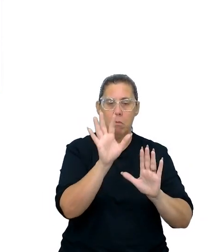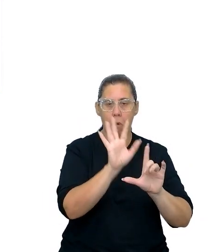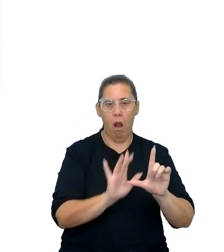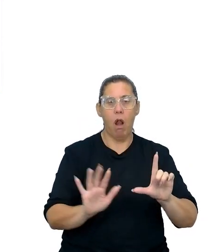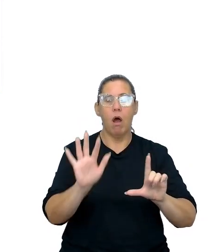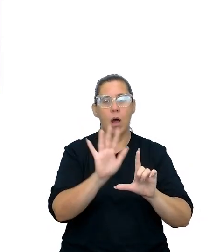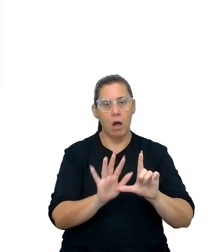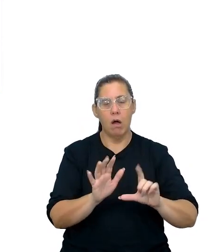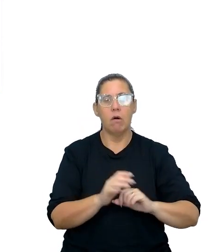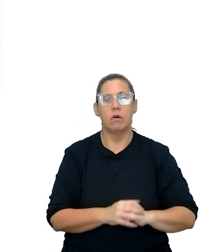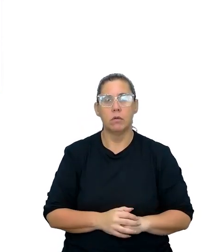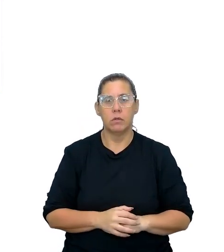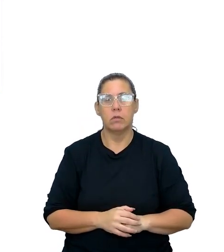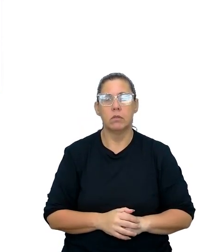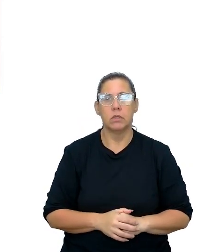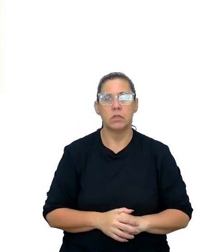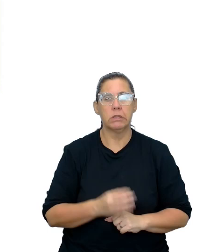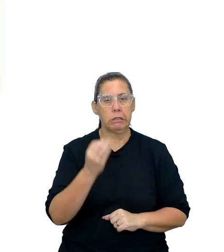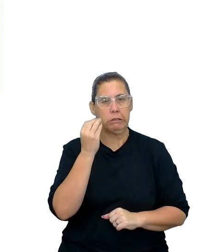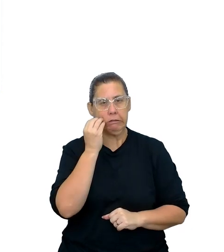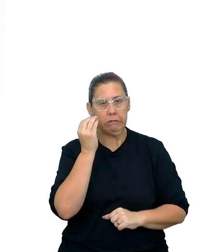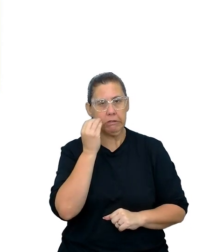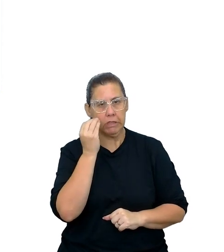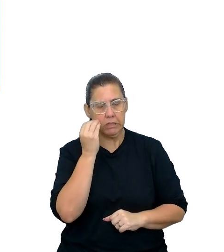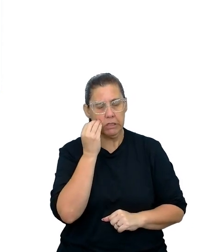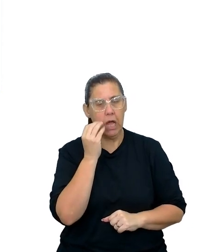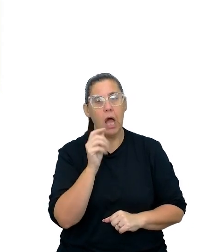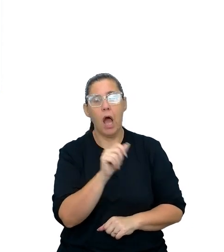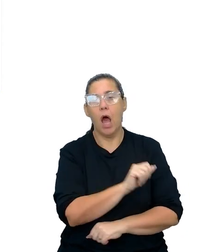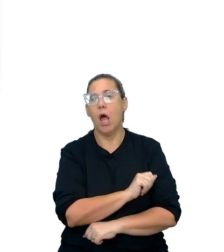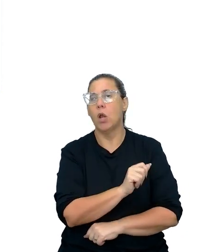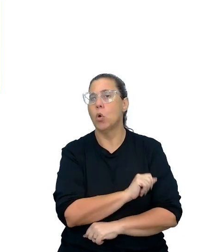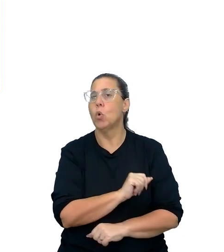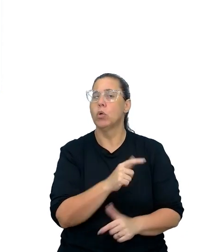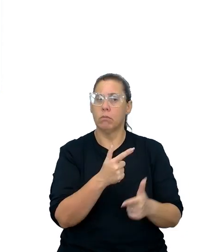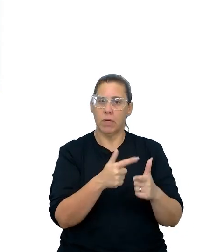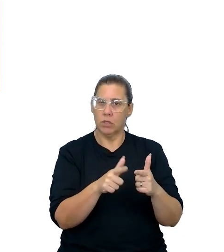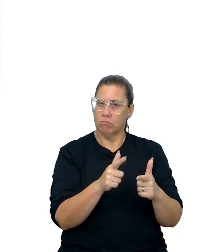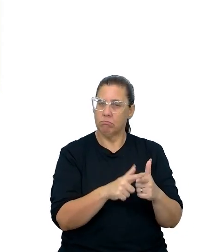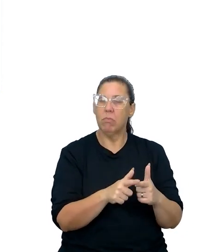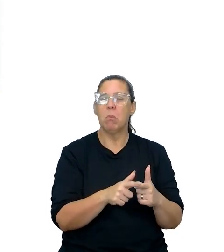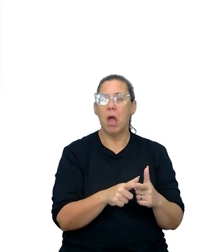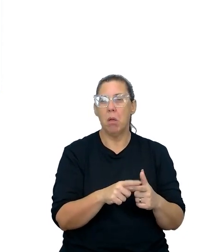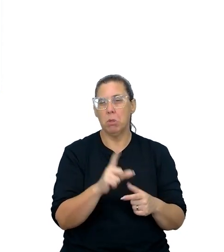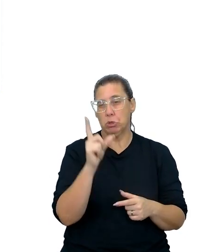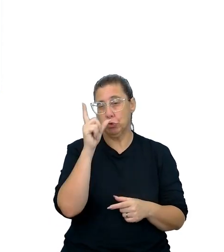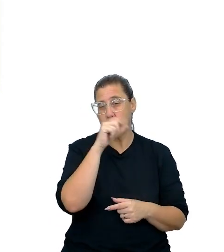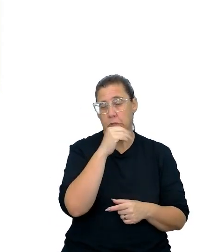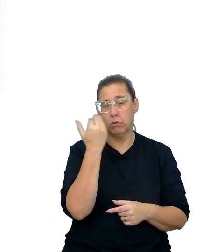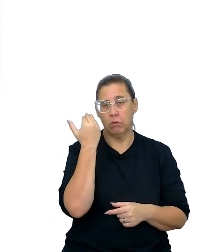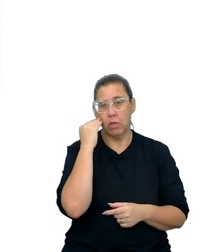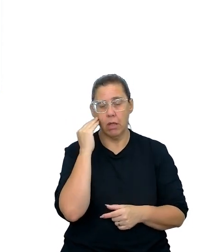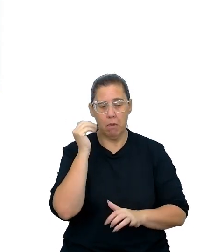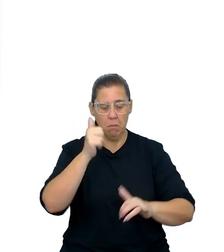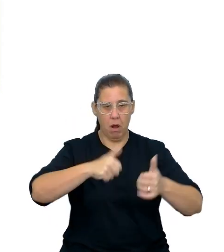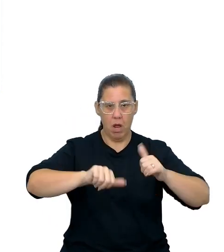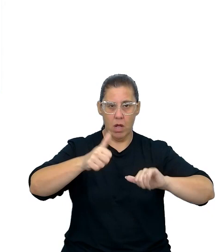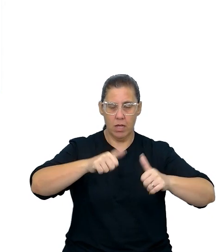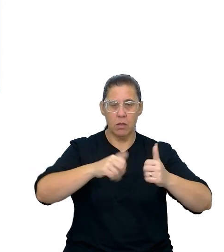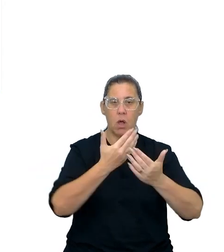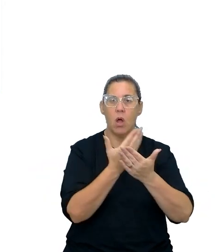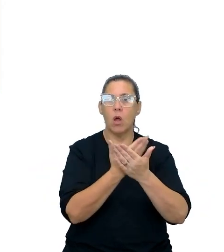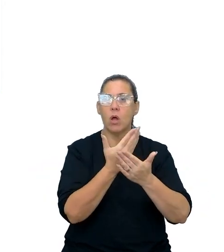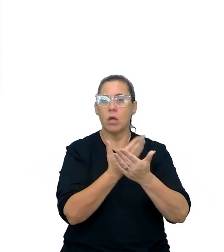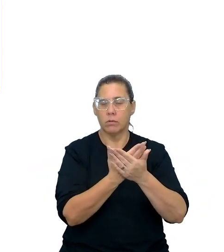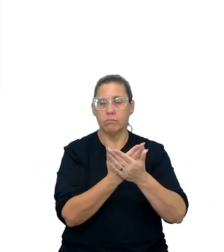destaque aqueles que possuem mais dificuldade para estar trabalhando com eles. E a partir dessa análise do estudo